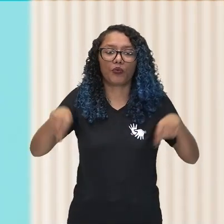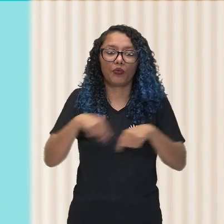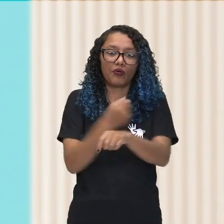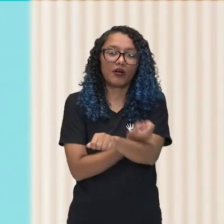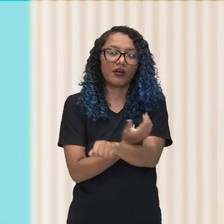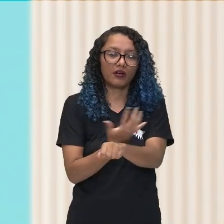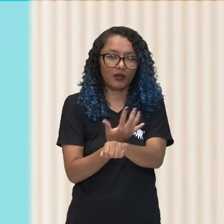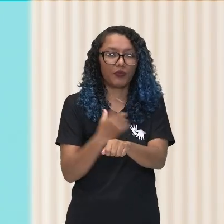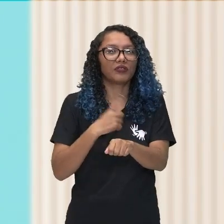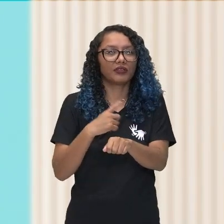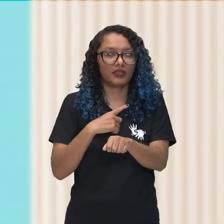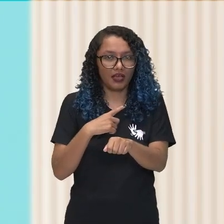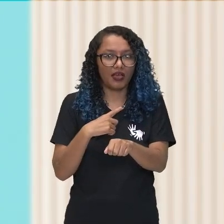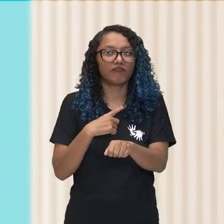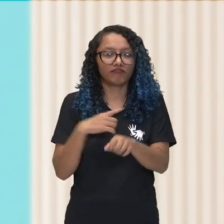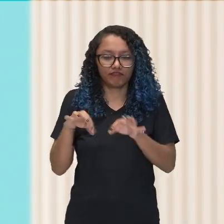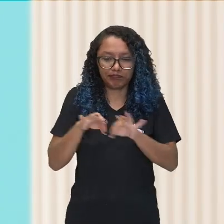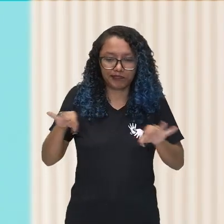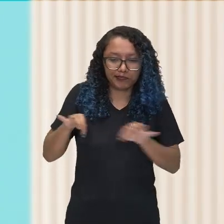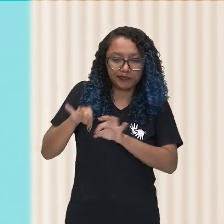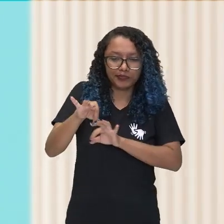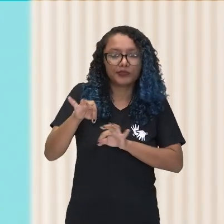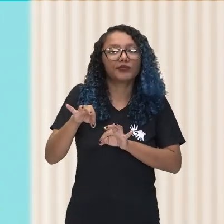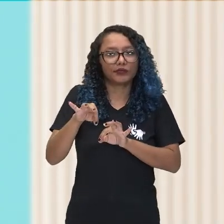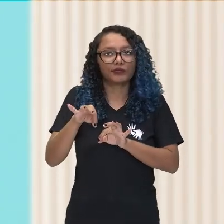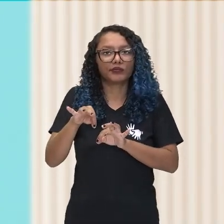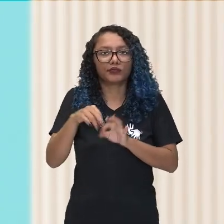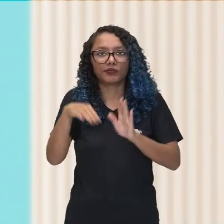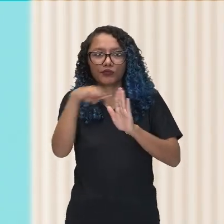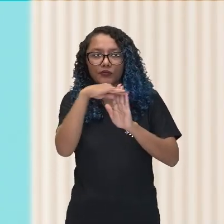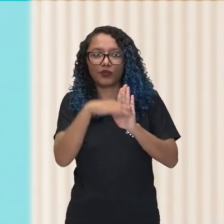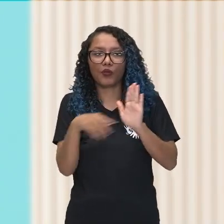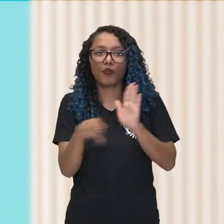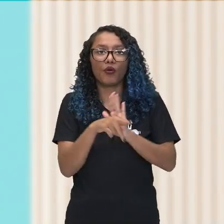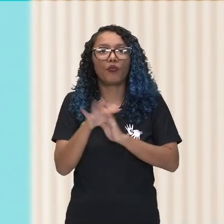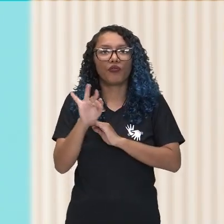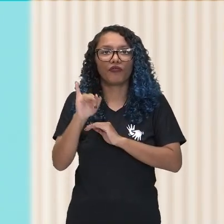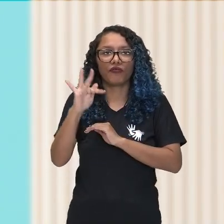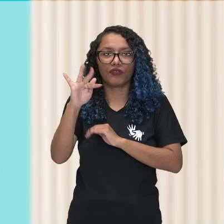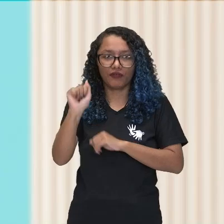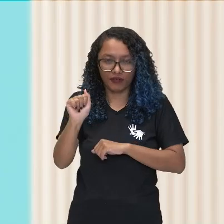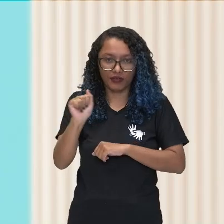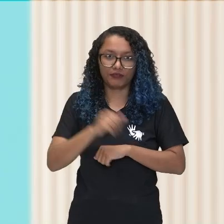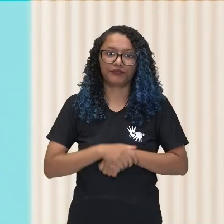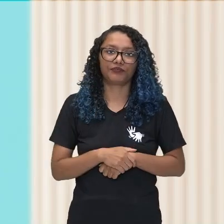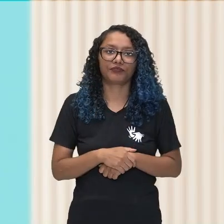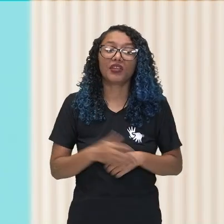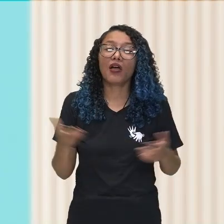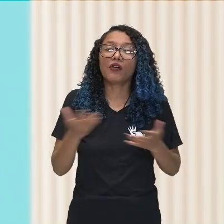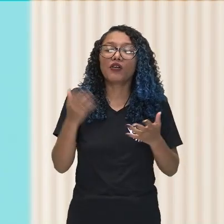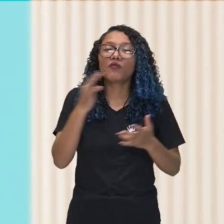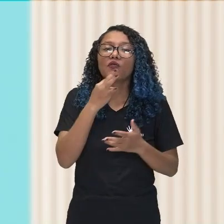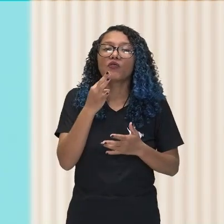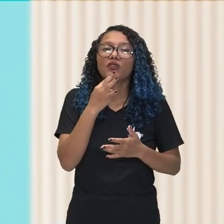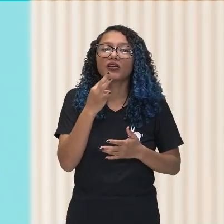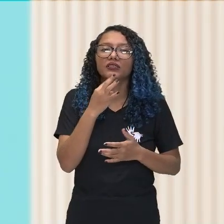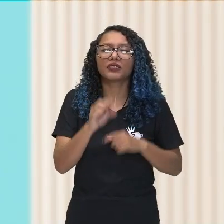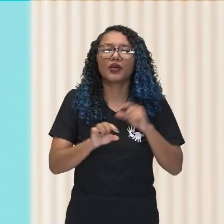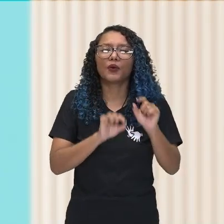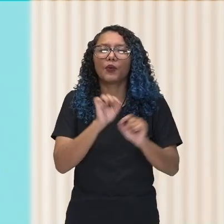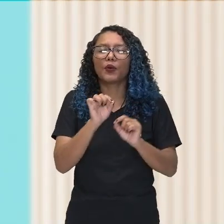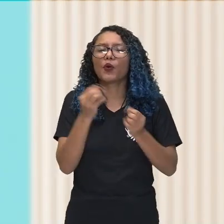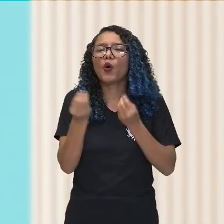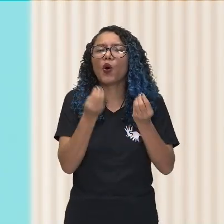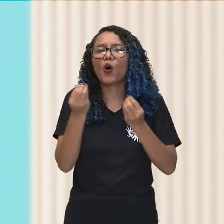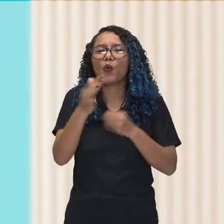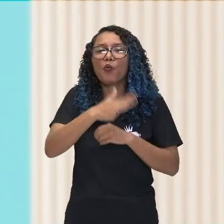medidas oficiais aí estabelecidas pelo órgão regulador, que é a FIFA. Então vamos conhecer aí um pouquinho de como que é o